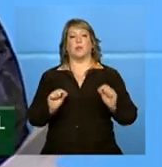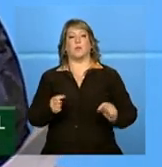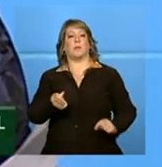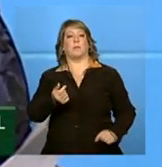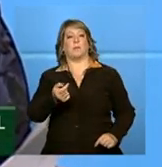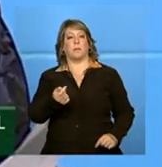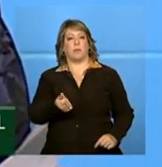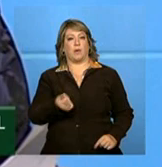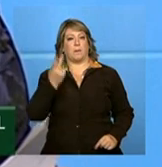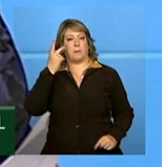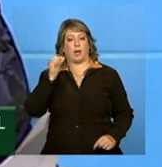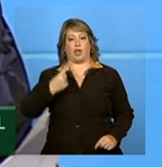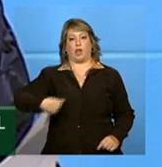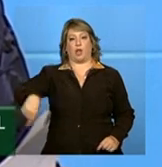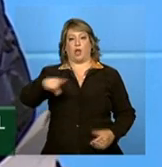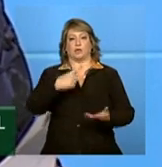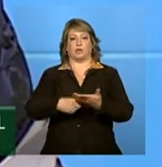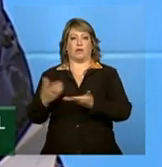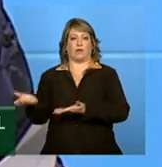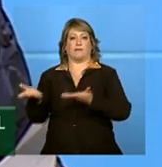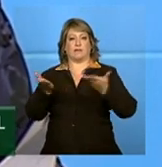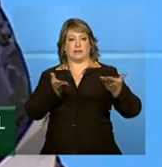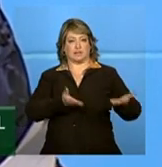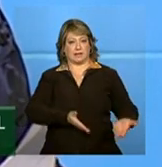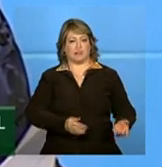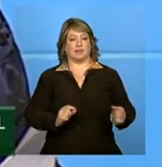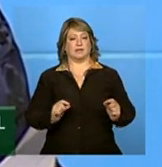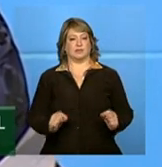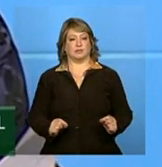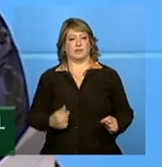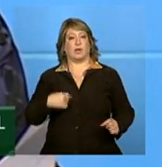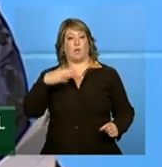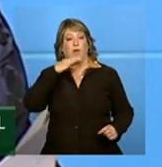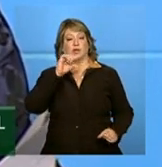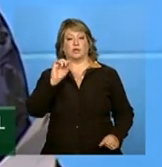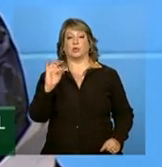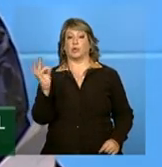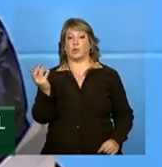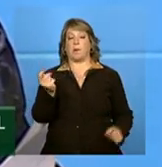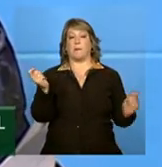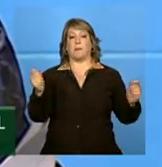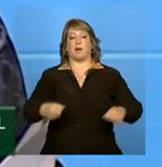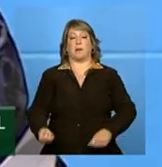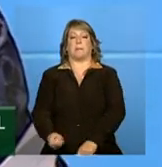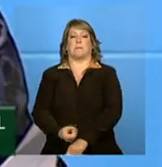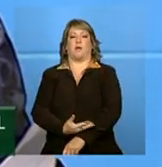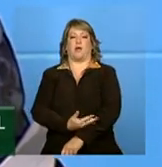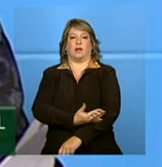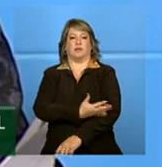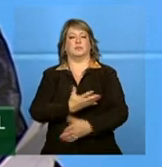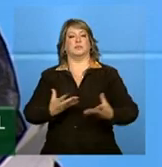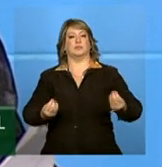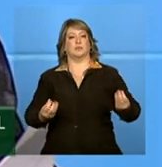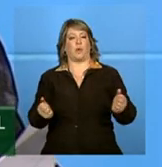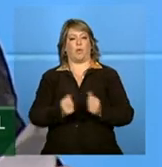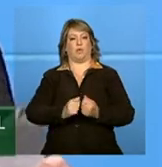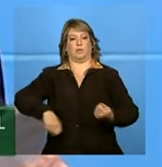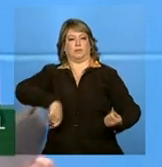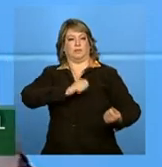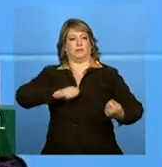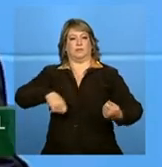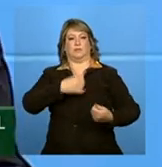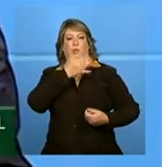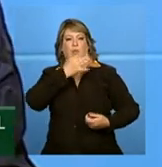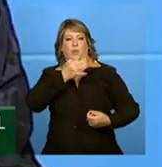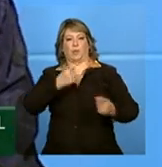pouco para os nossos convidados, né? Acho que todo mundo pôde se emocionar muito com a orquestra, mas eu